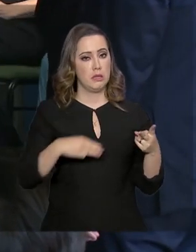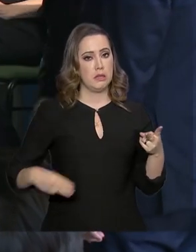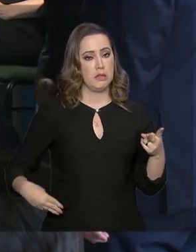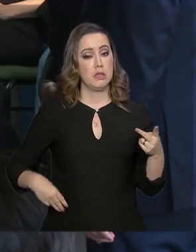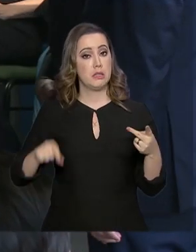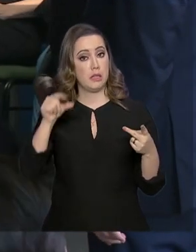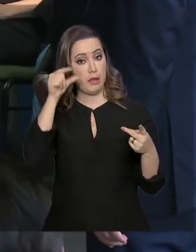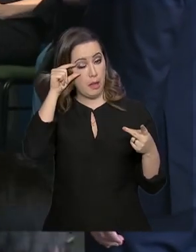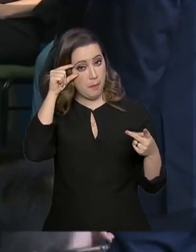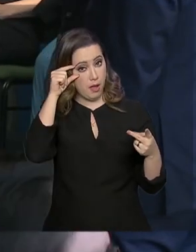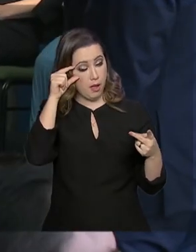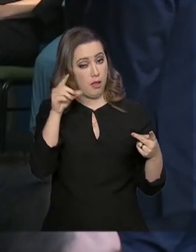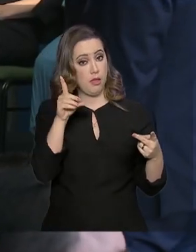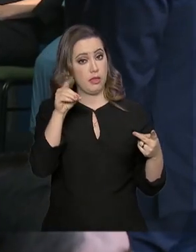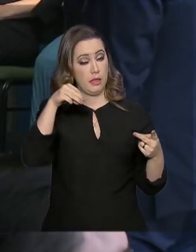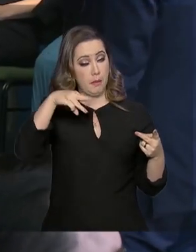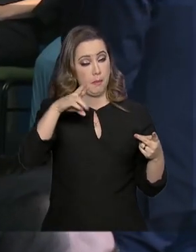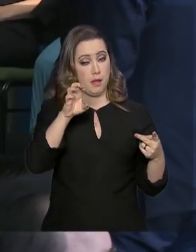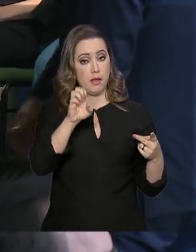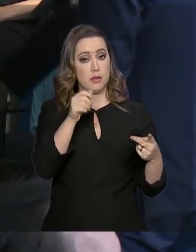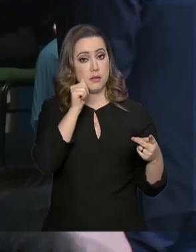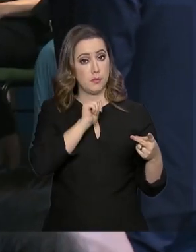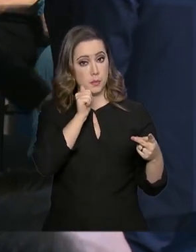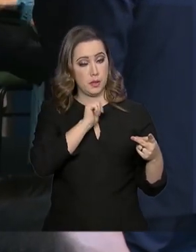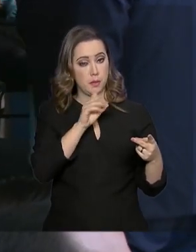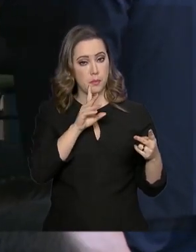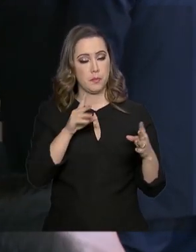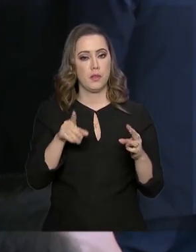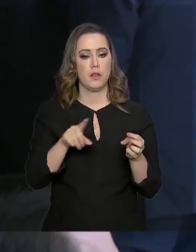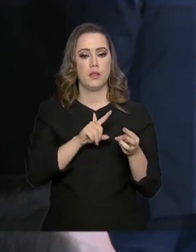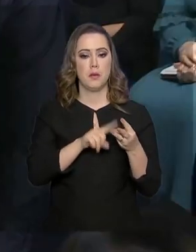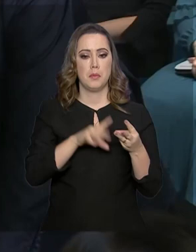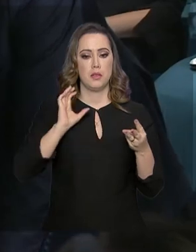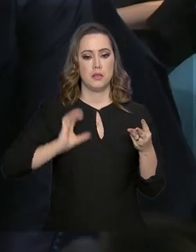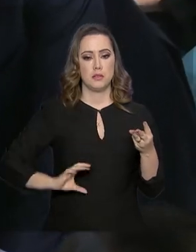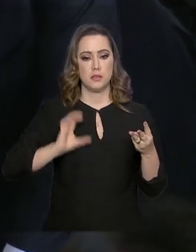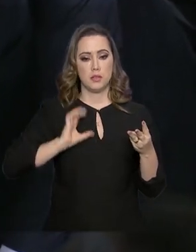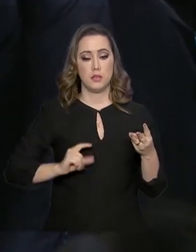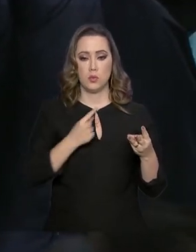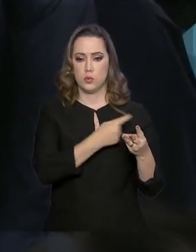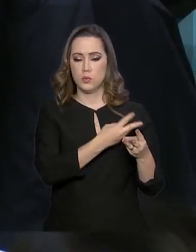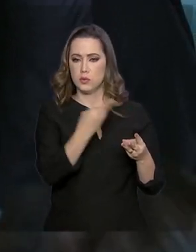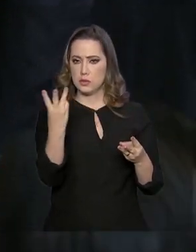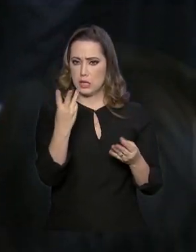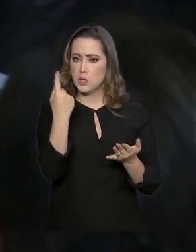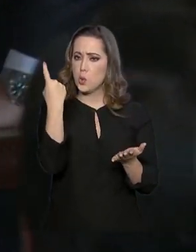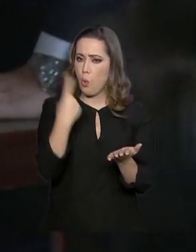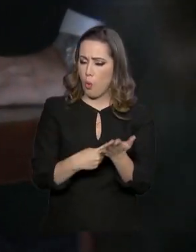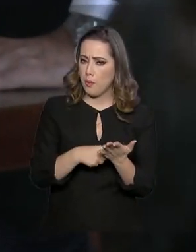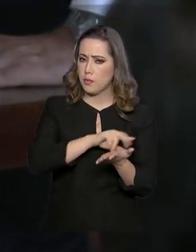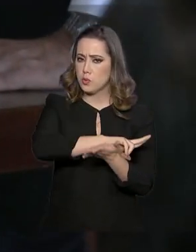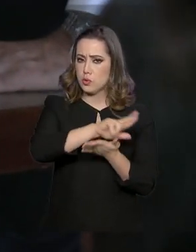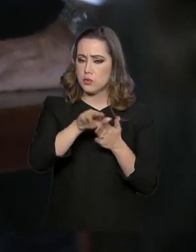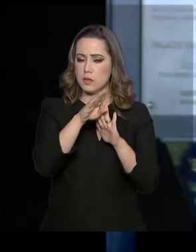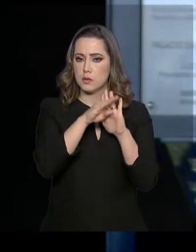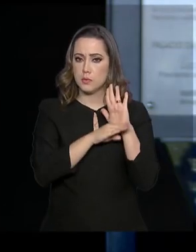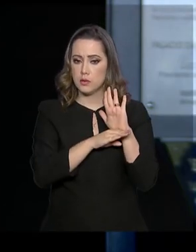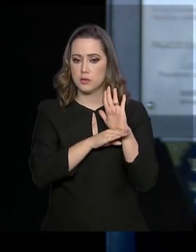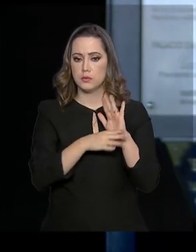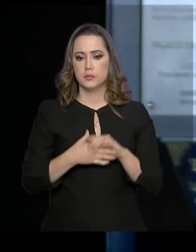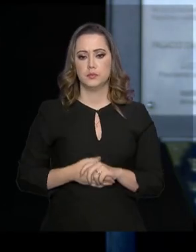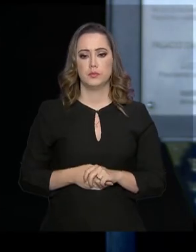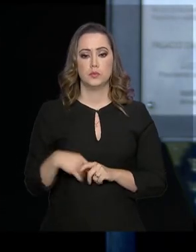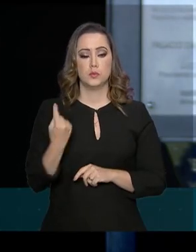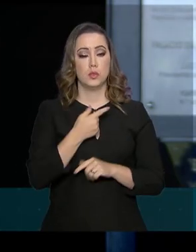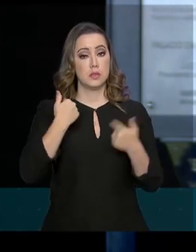Pasta da Mulher, Família e Direitos Humanos e da Cidadania, Osmar Terra. Eles se comprometeram a implementar diversos programas. Nós vamos